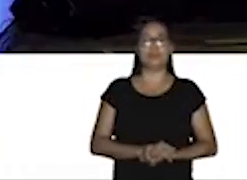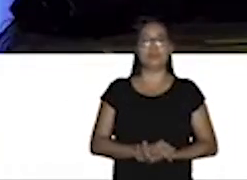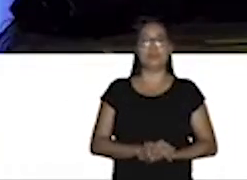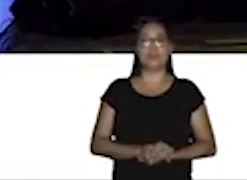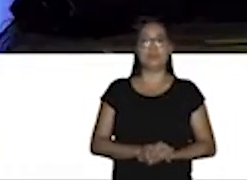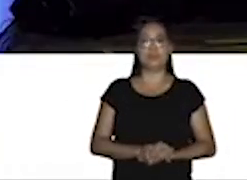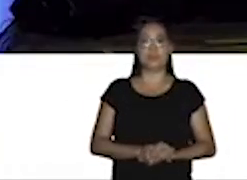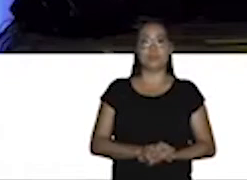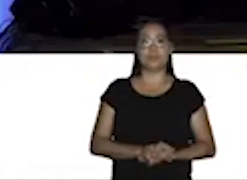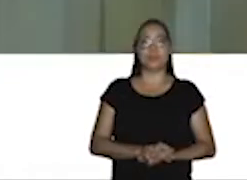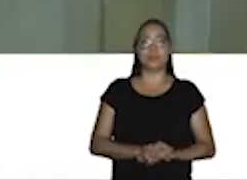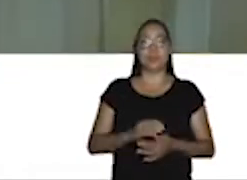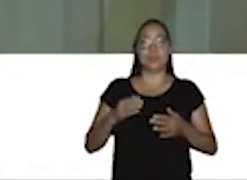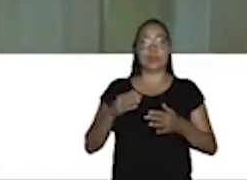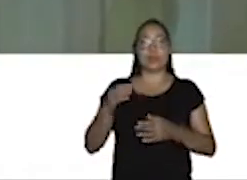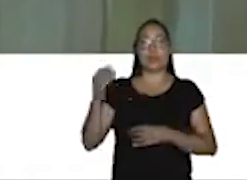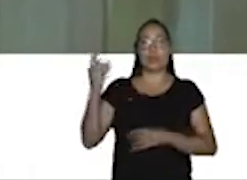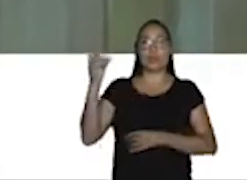E entrou o sol.